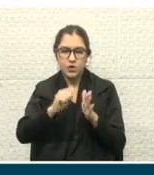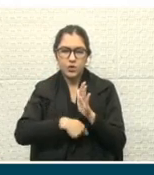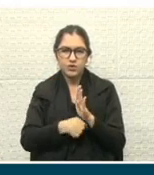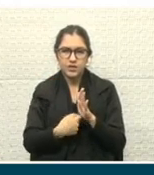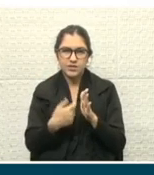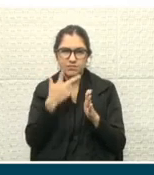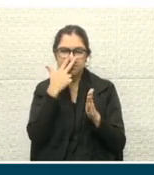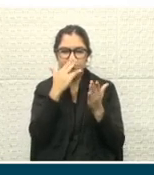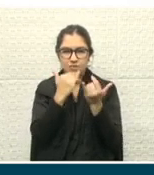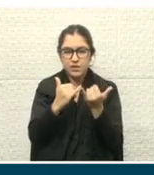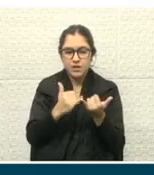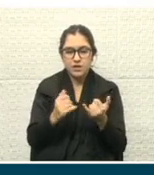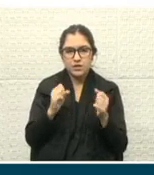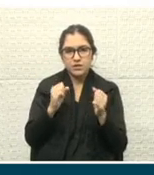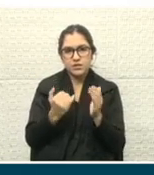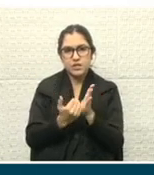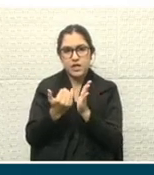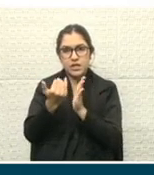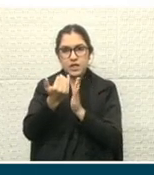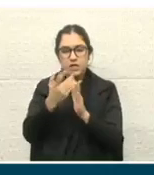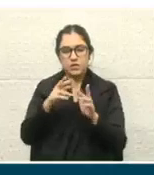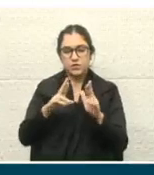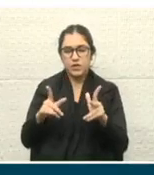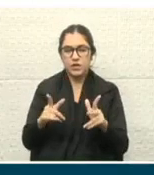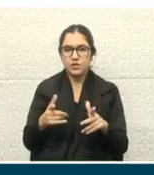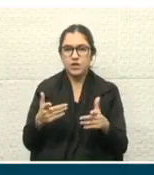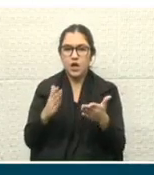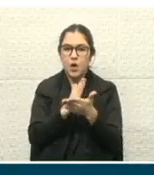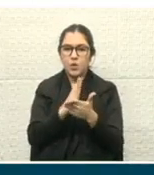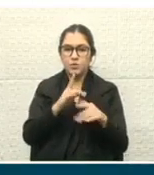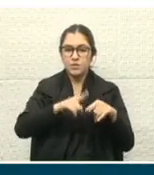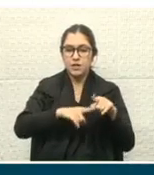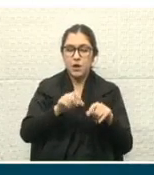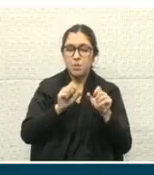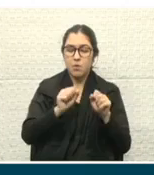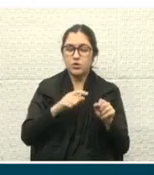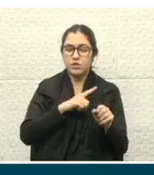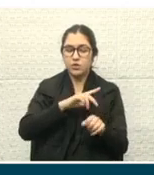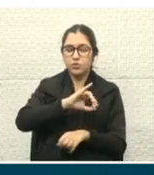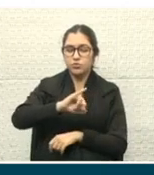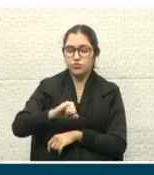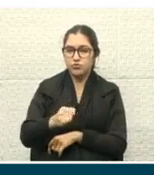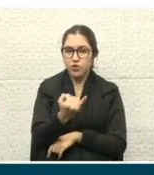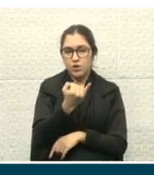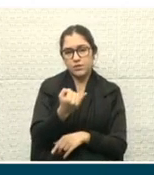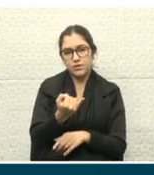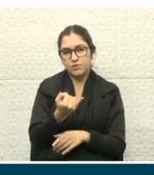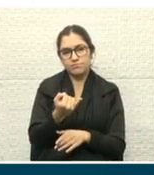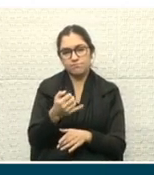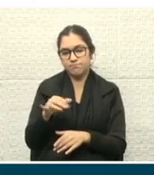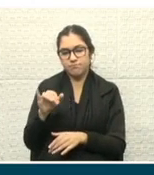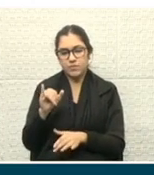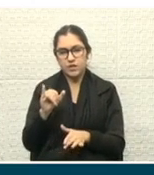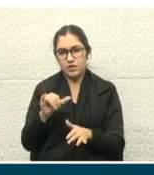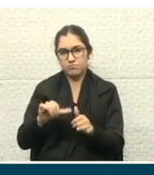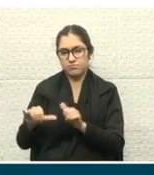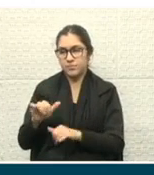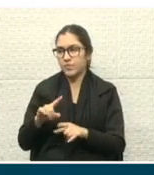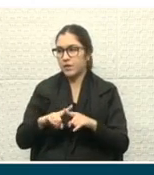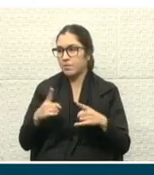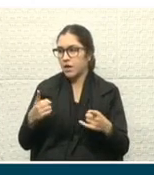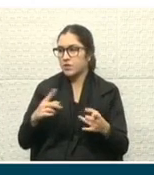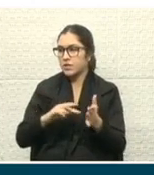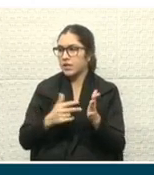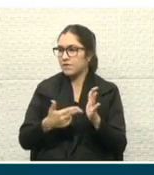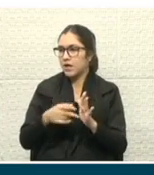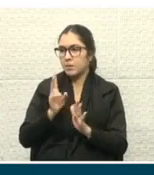notações semelhantes para grandezas diferentes. Então, alguns materiais podem adotar o j ao invés de i, mas o